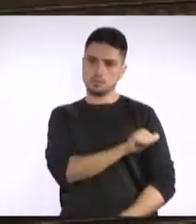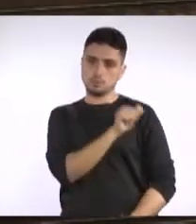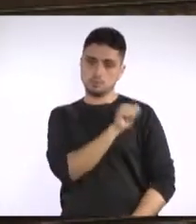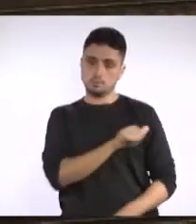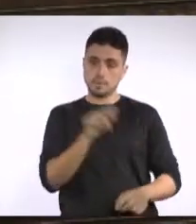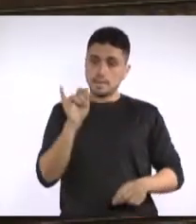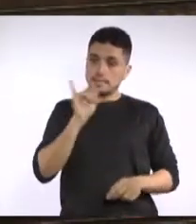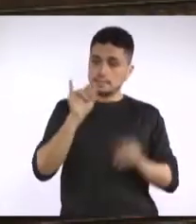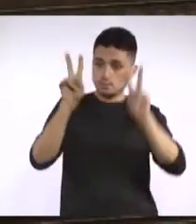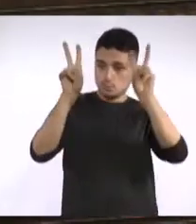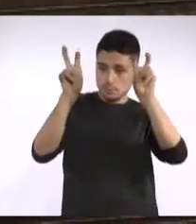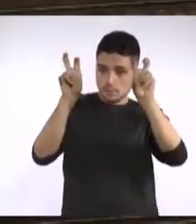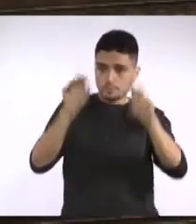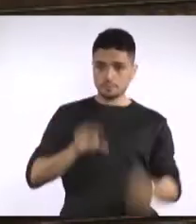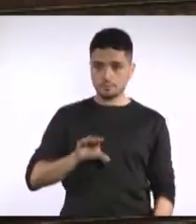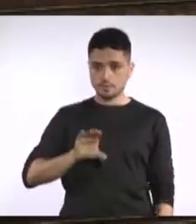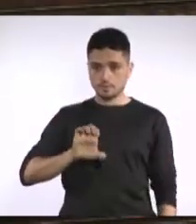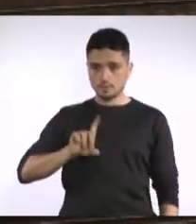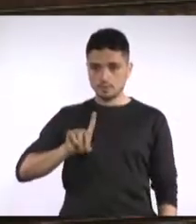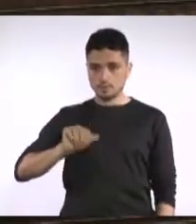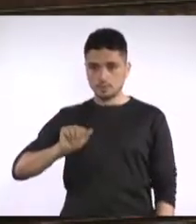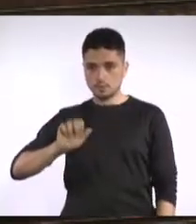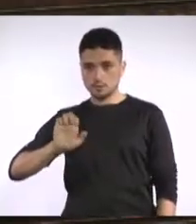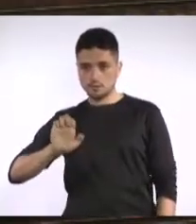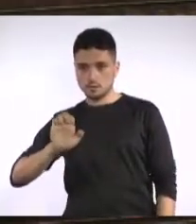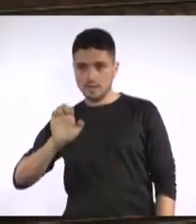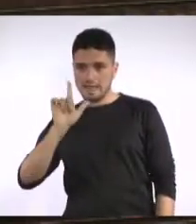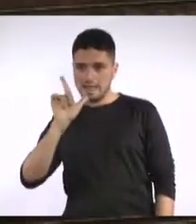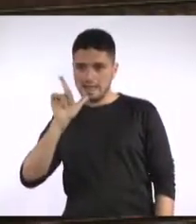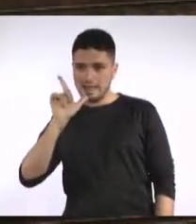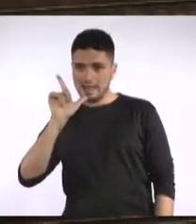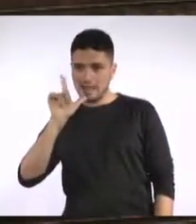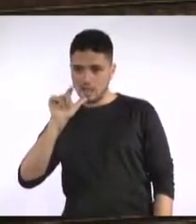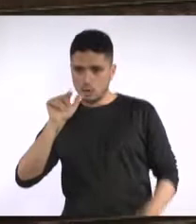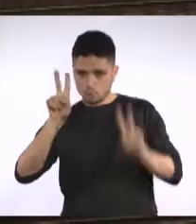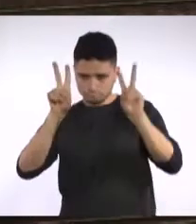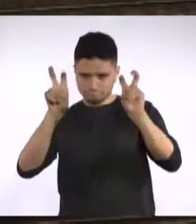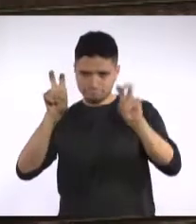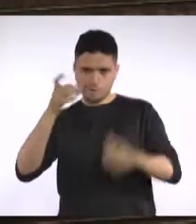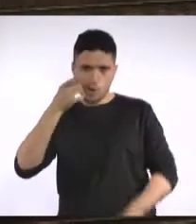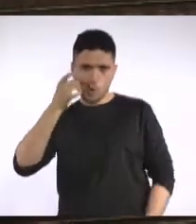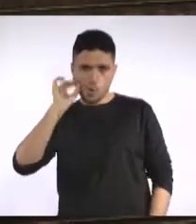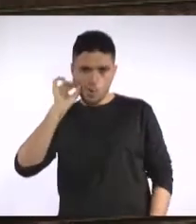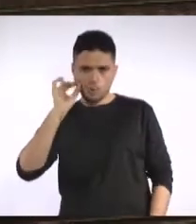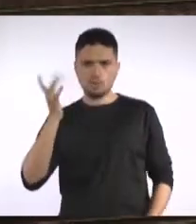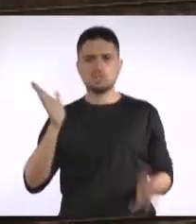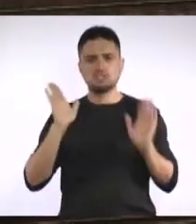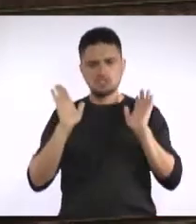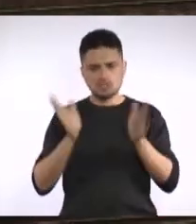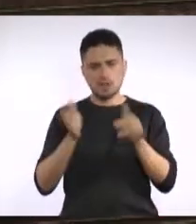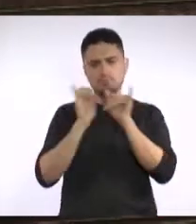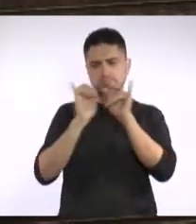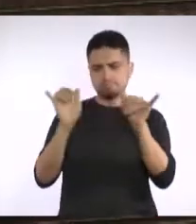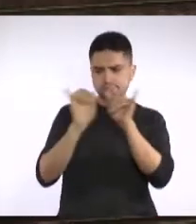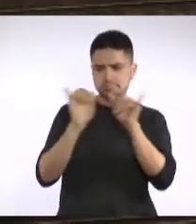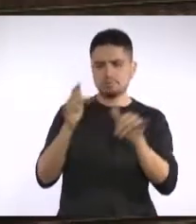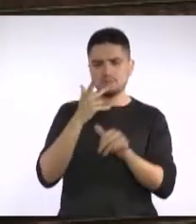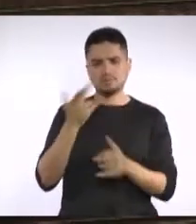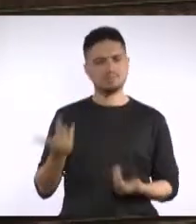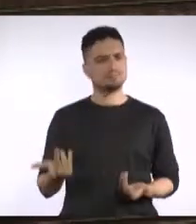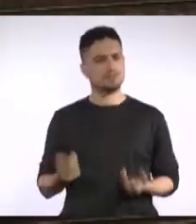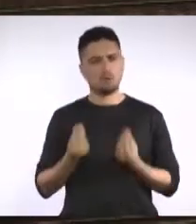da SEDAI, que nós fizemos ontem, falando e demonstrando a nossa indignação sobre